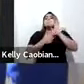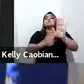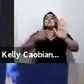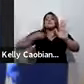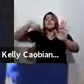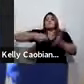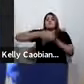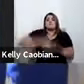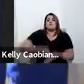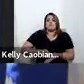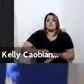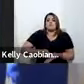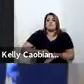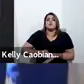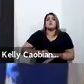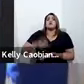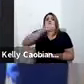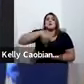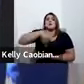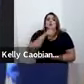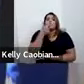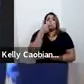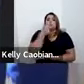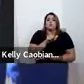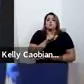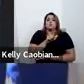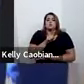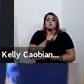se tornando mais